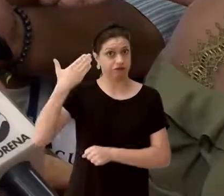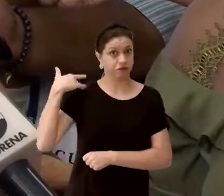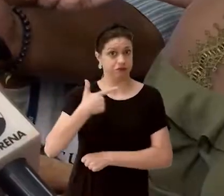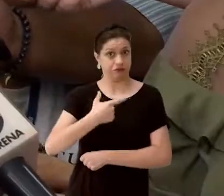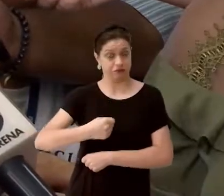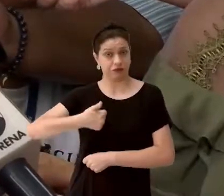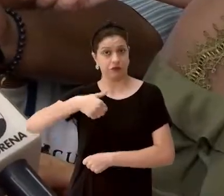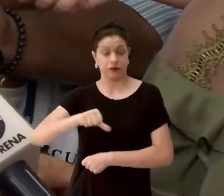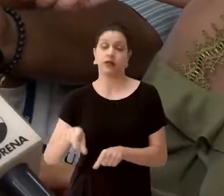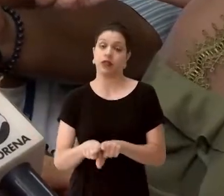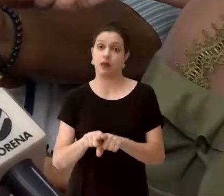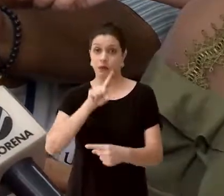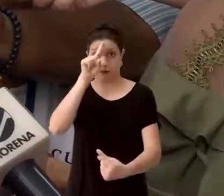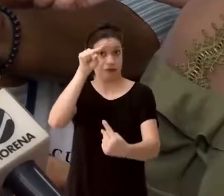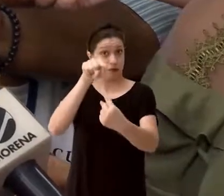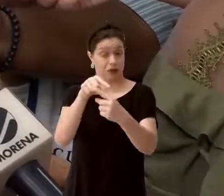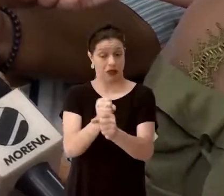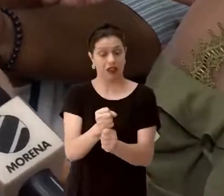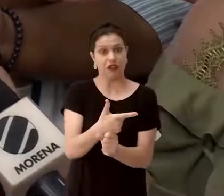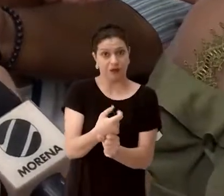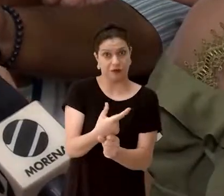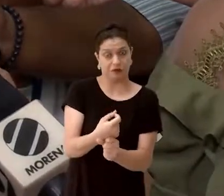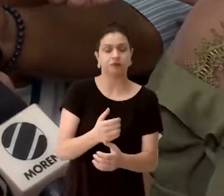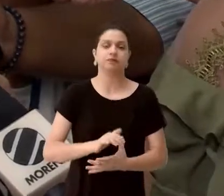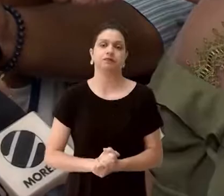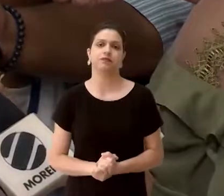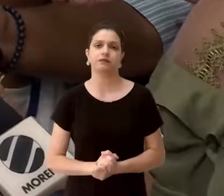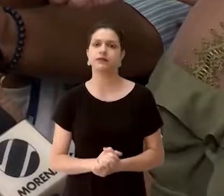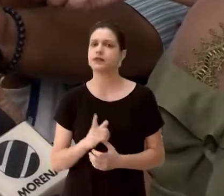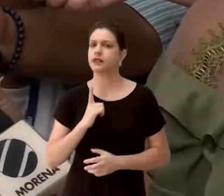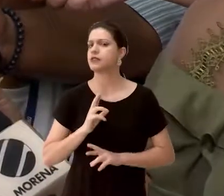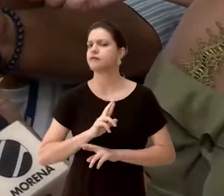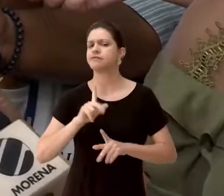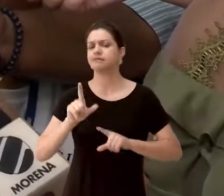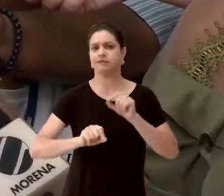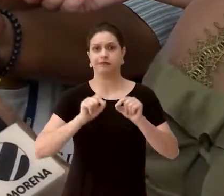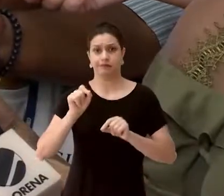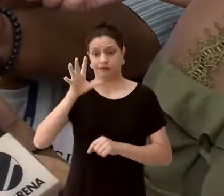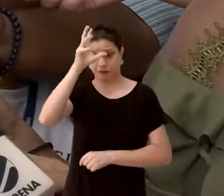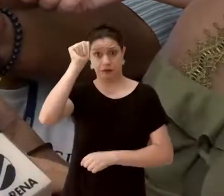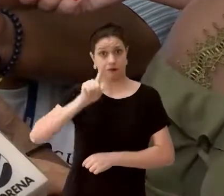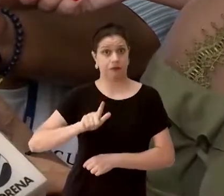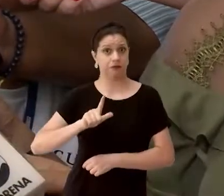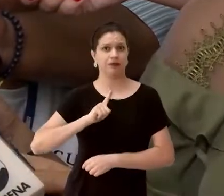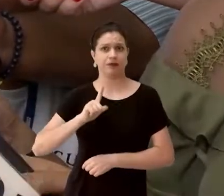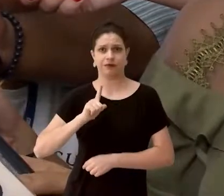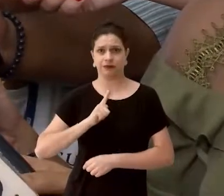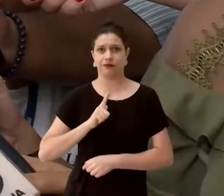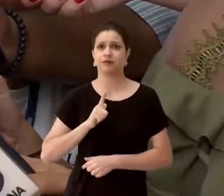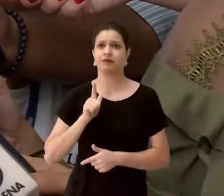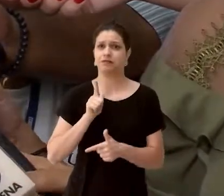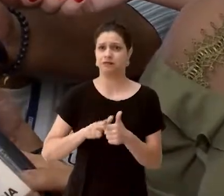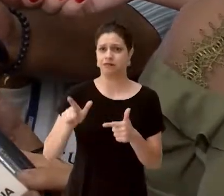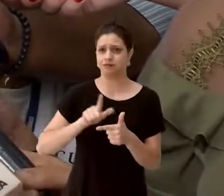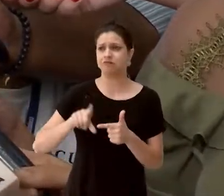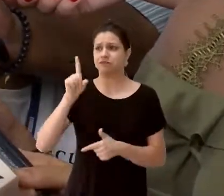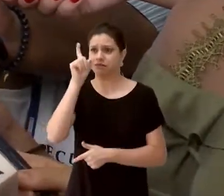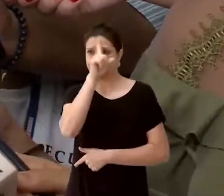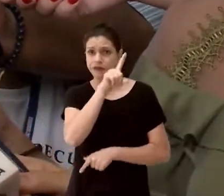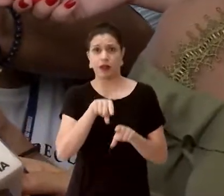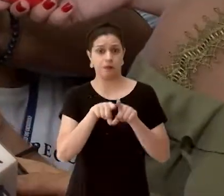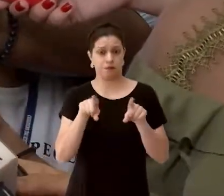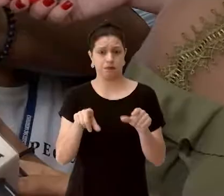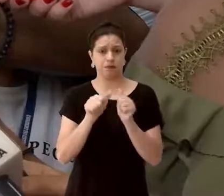grande diferença é que no Mato Grosso do Sul, mesmo com medidas impopulares, mas necessárias, a Assembleia nunca faltou, não ao